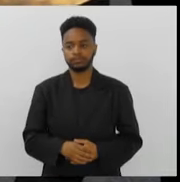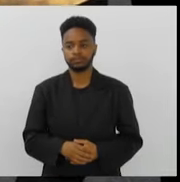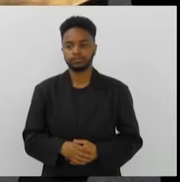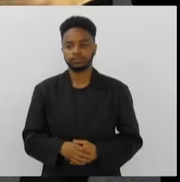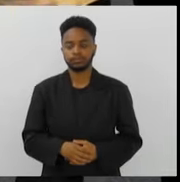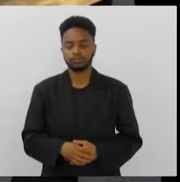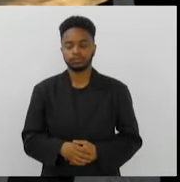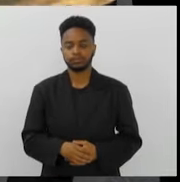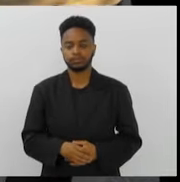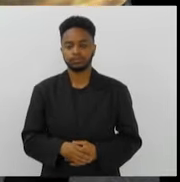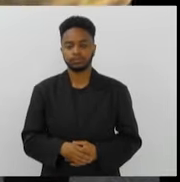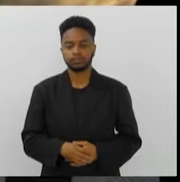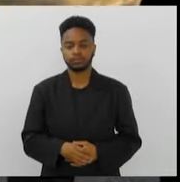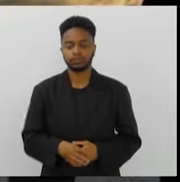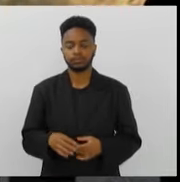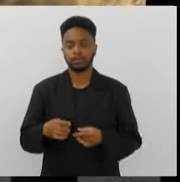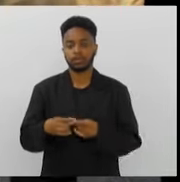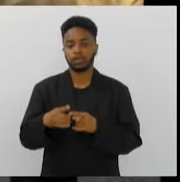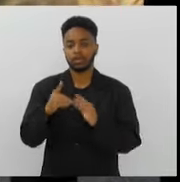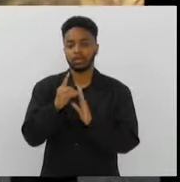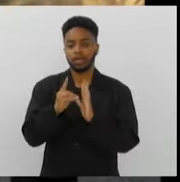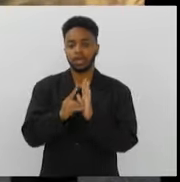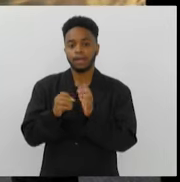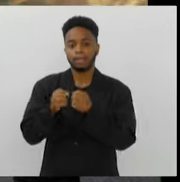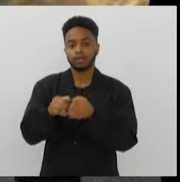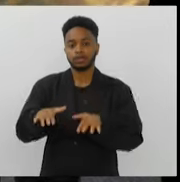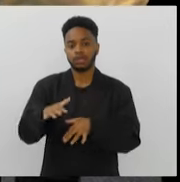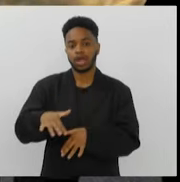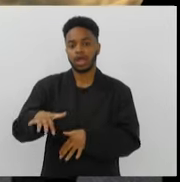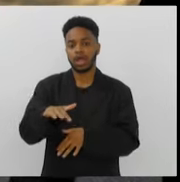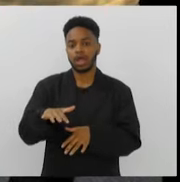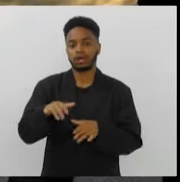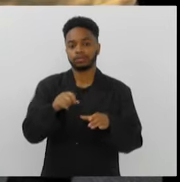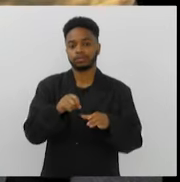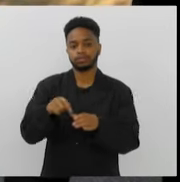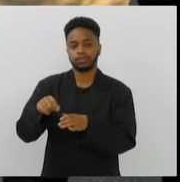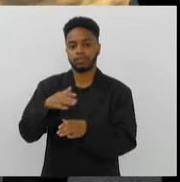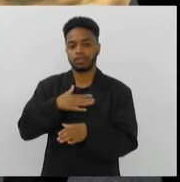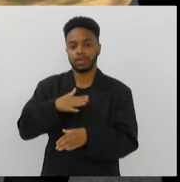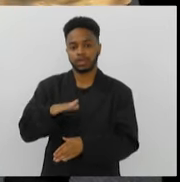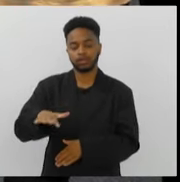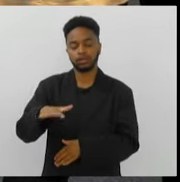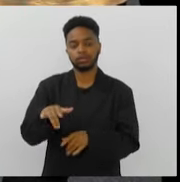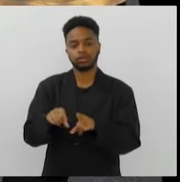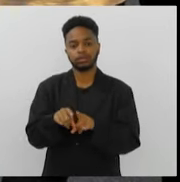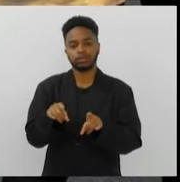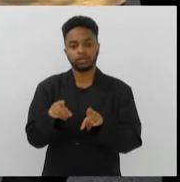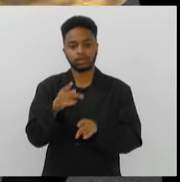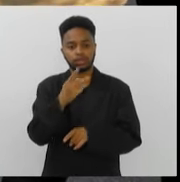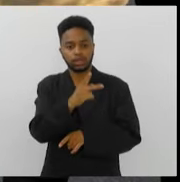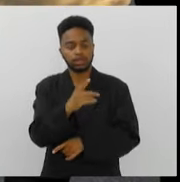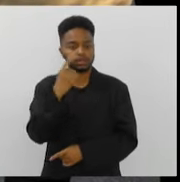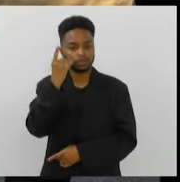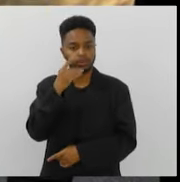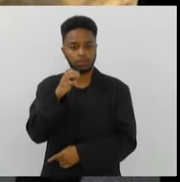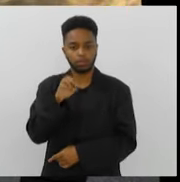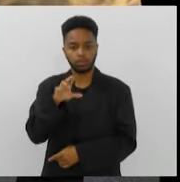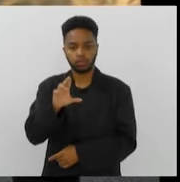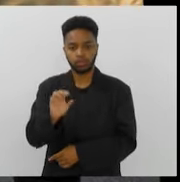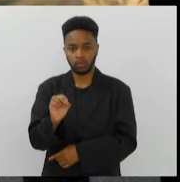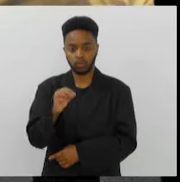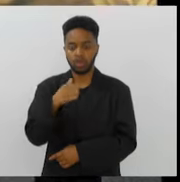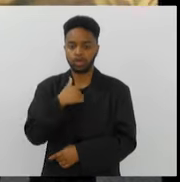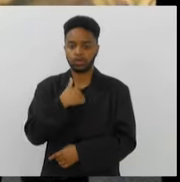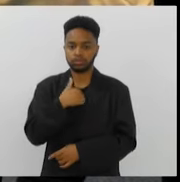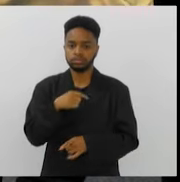Prejudica a essência da base produtiva da minha região, da região do deputado Bruno Buareto, de quem eu também tenho